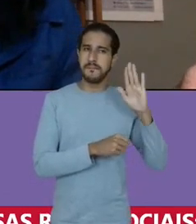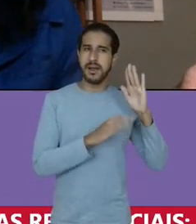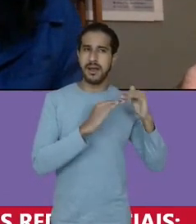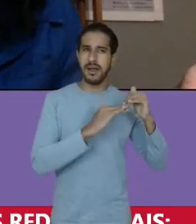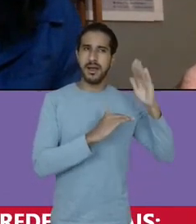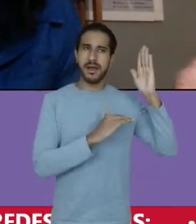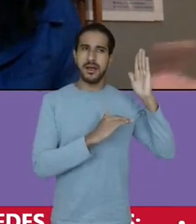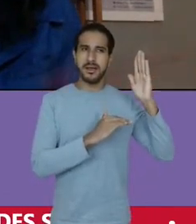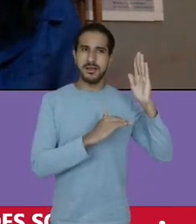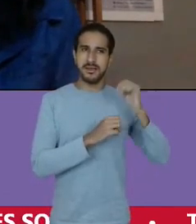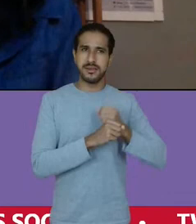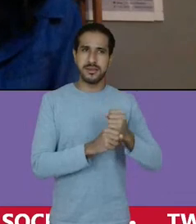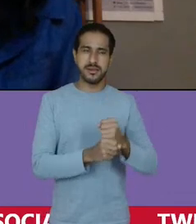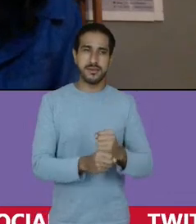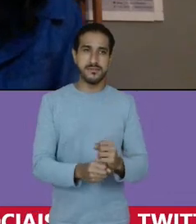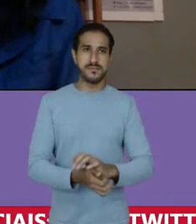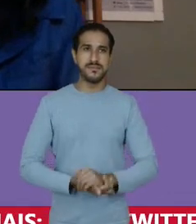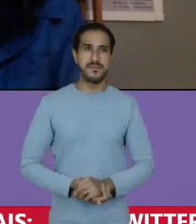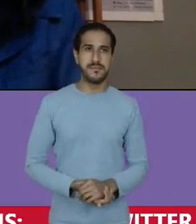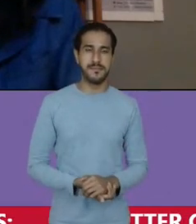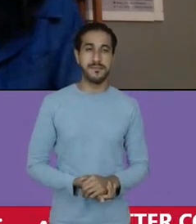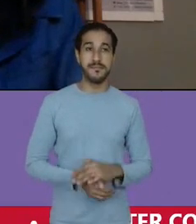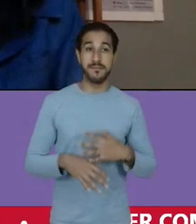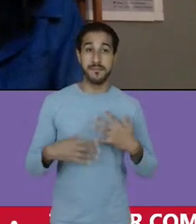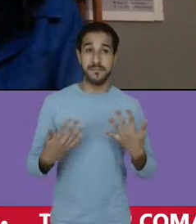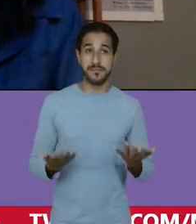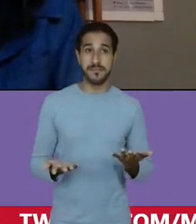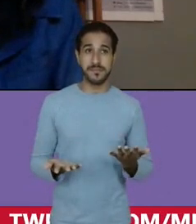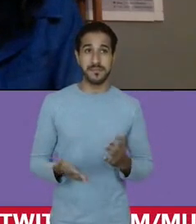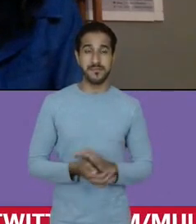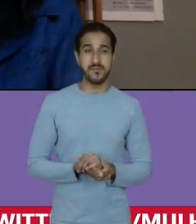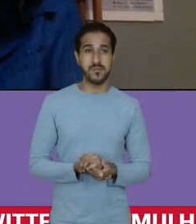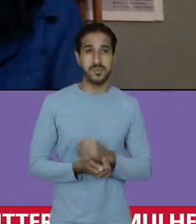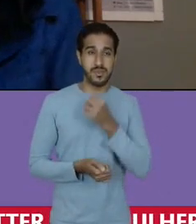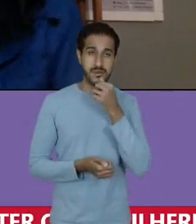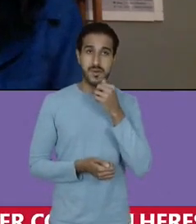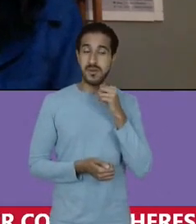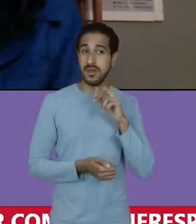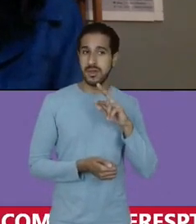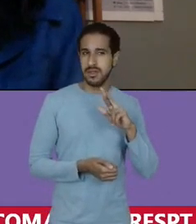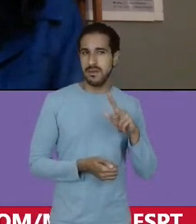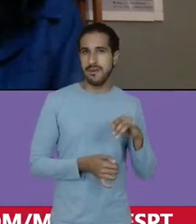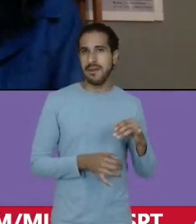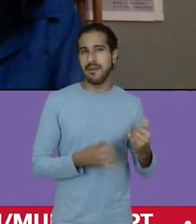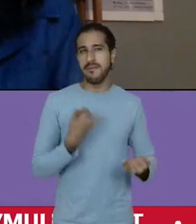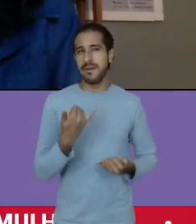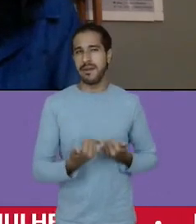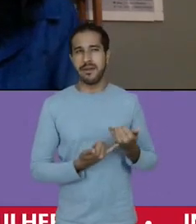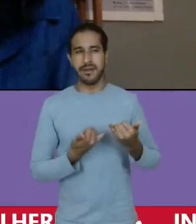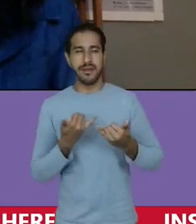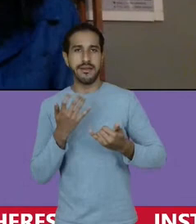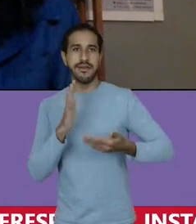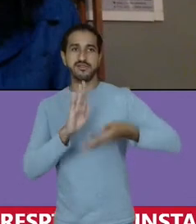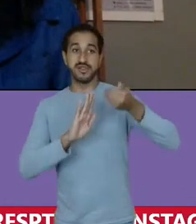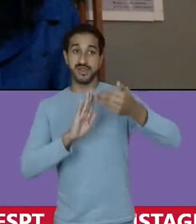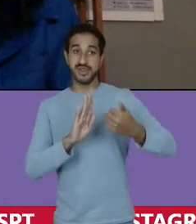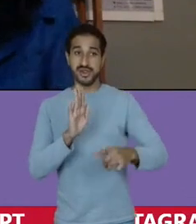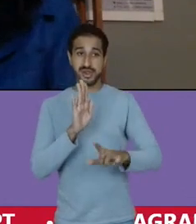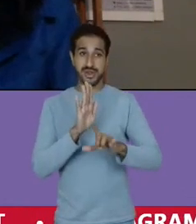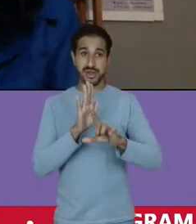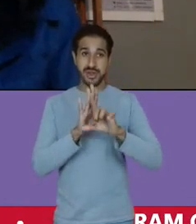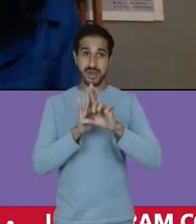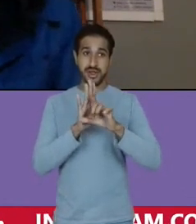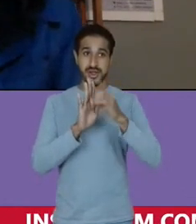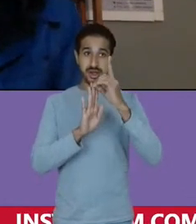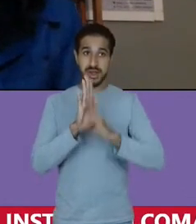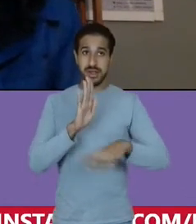mais até anos. Então, assim, não é brincadeira esse desmonte.